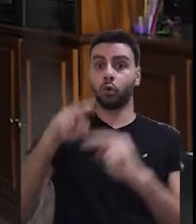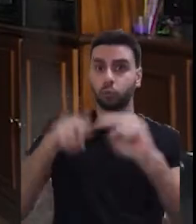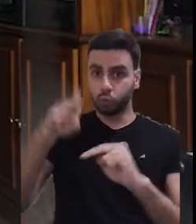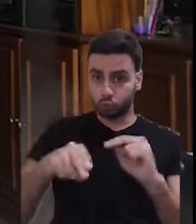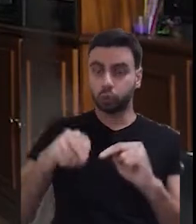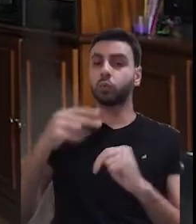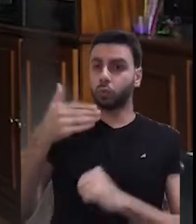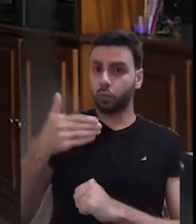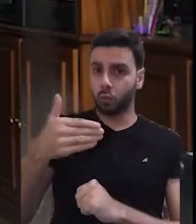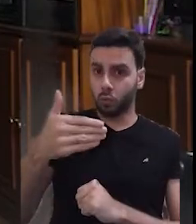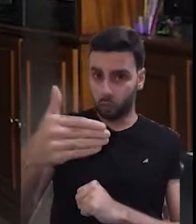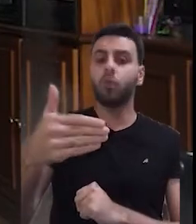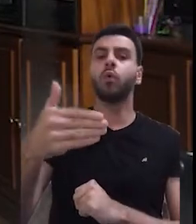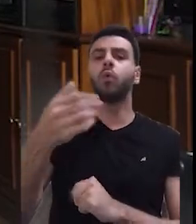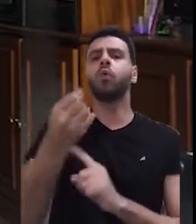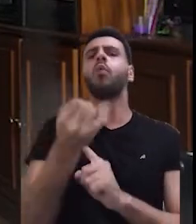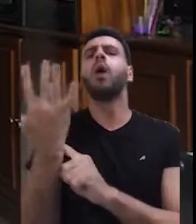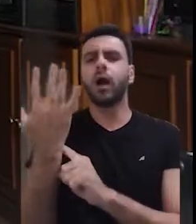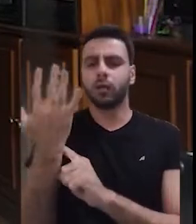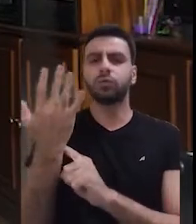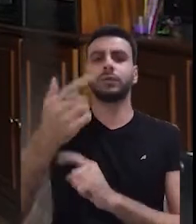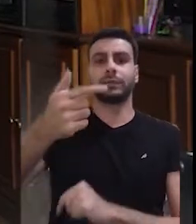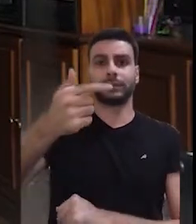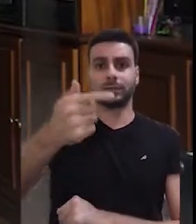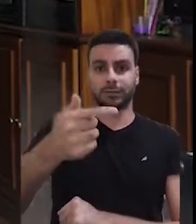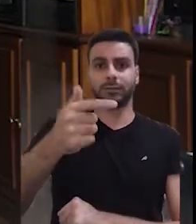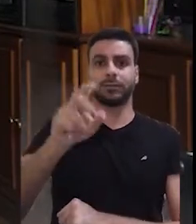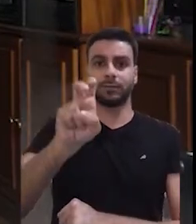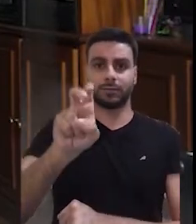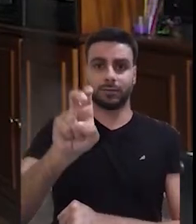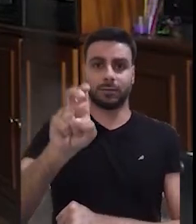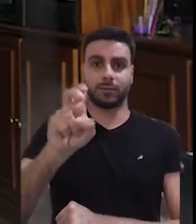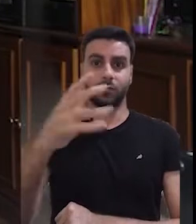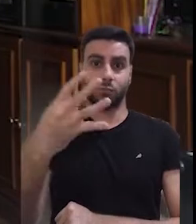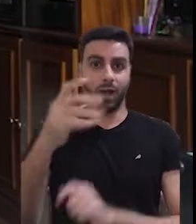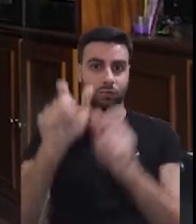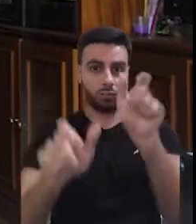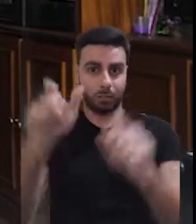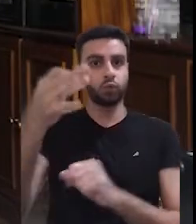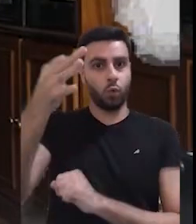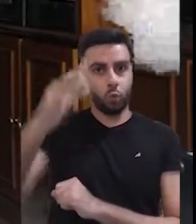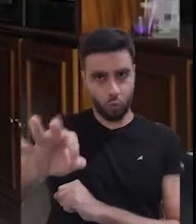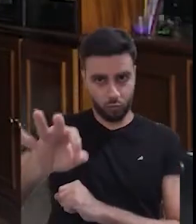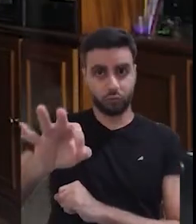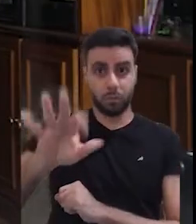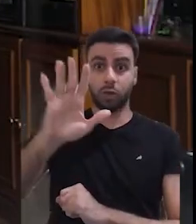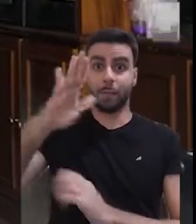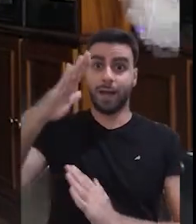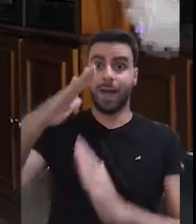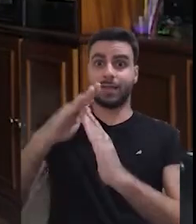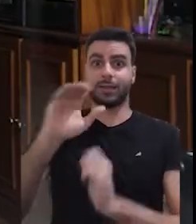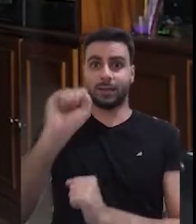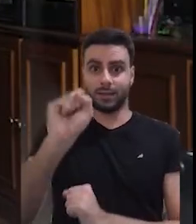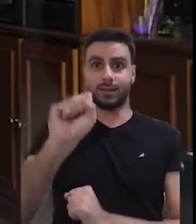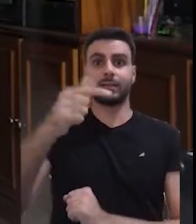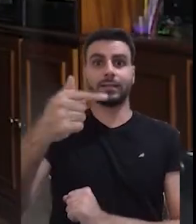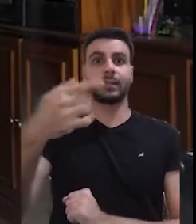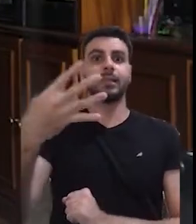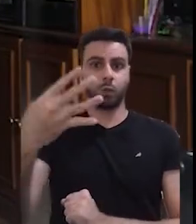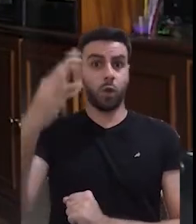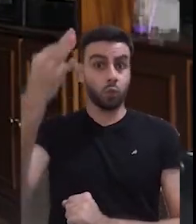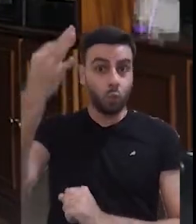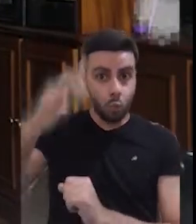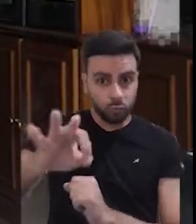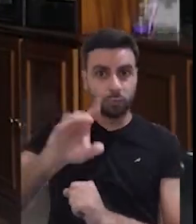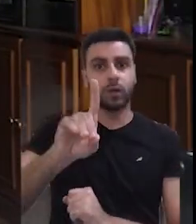casos confirmados em Juiz de Fora no dia 8 de junho foi reajustada para 754, podendo chegar